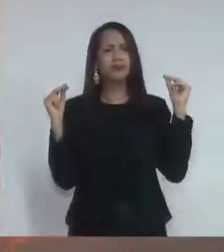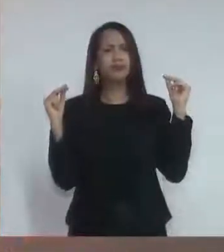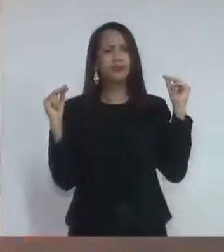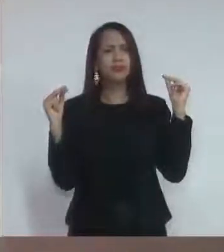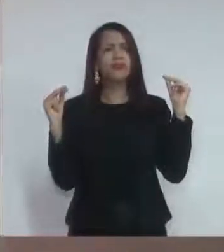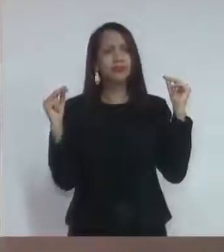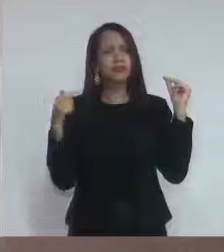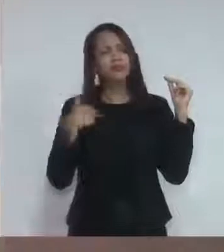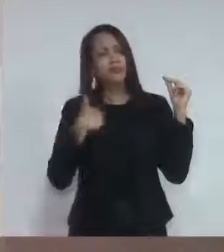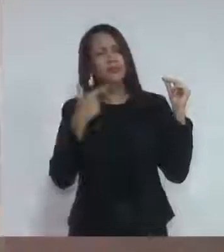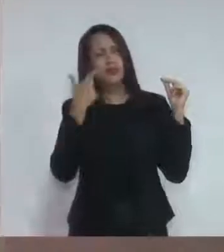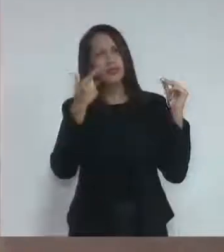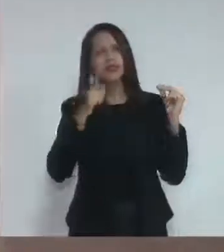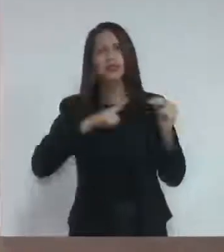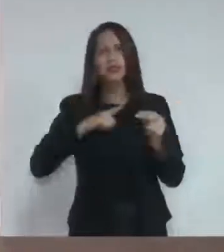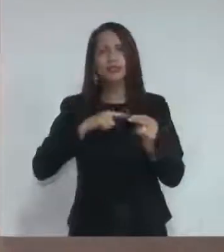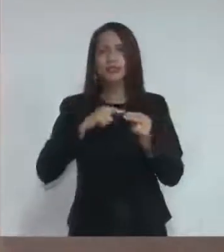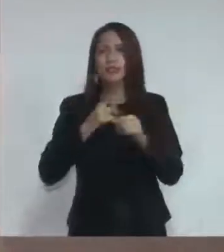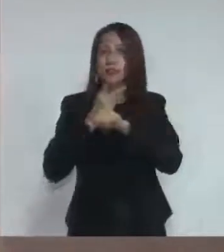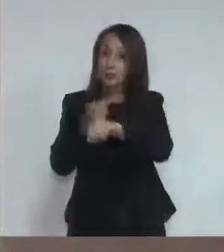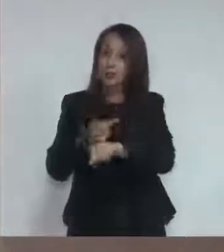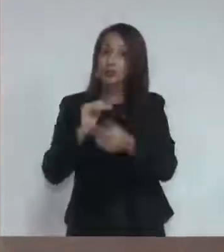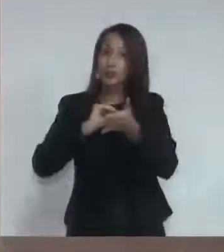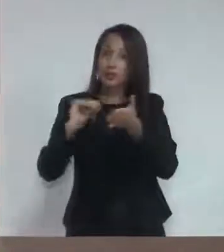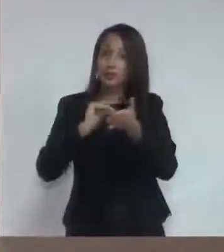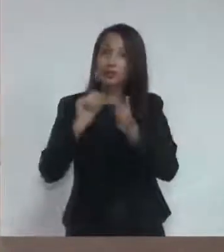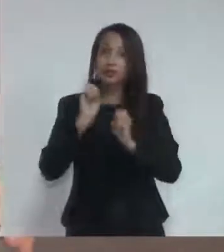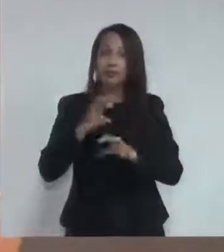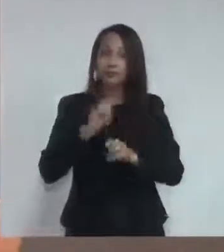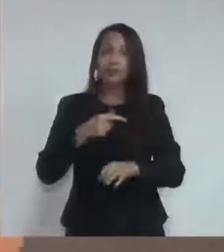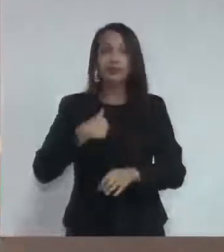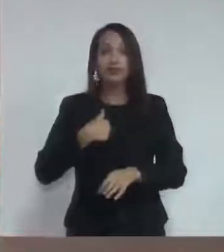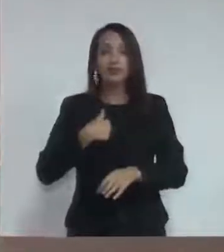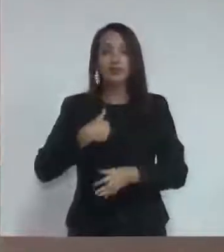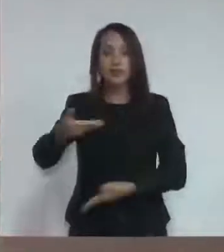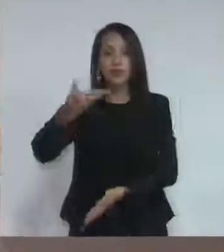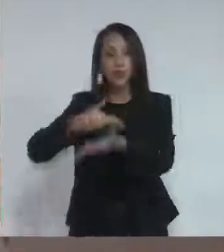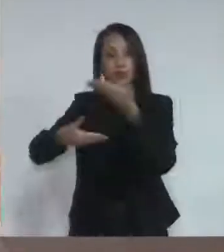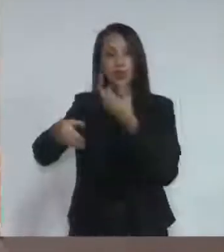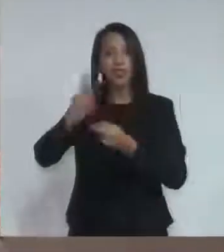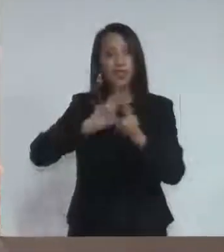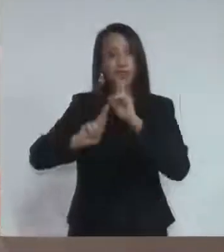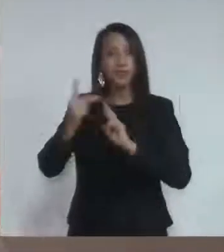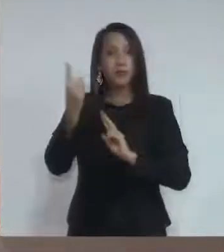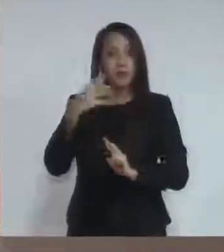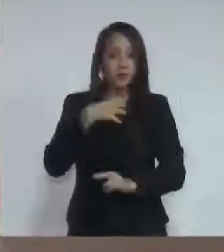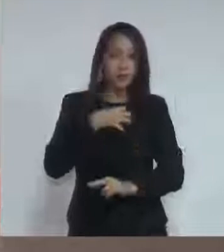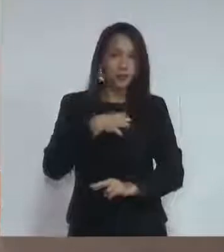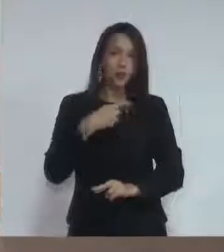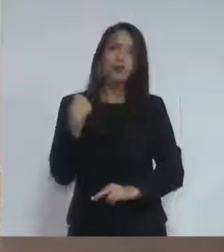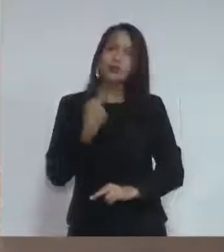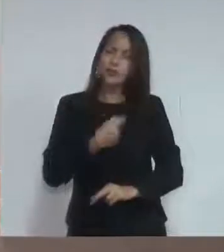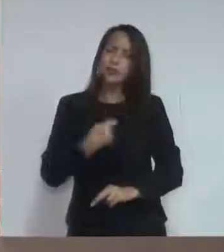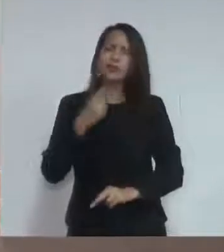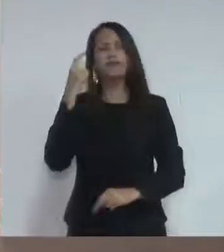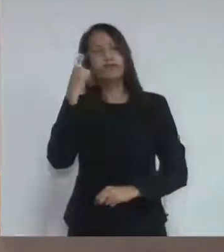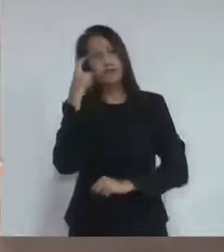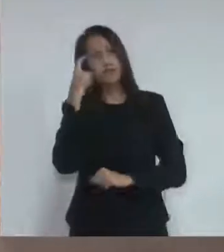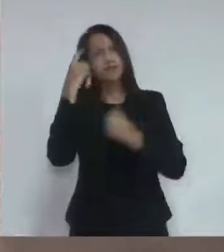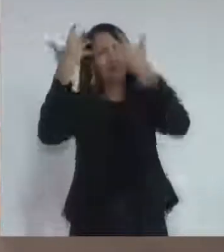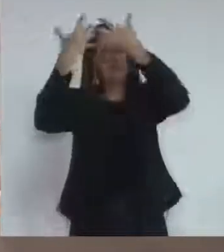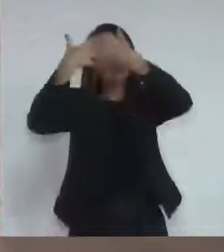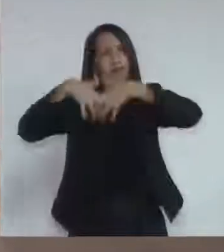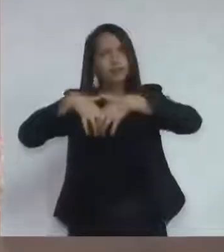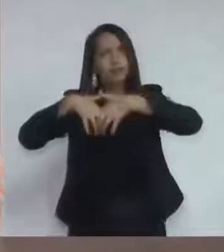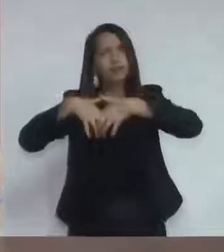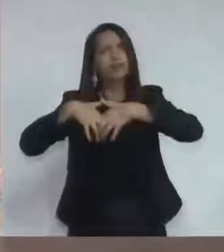eu procurei a Secretaria da Educação, e o que me vem como resposta é a primeira situação que a gente tem que pensar.